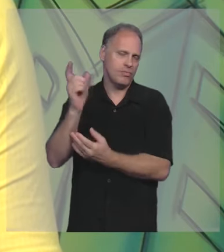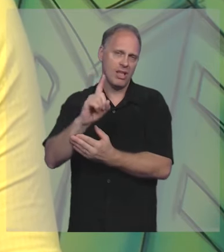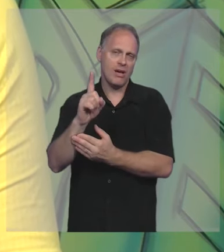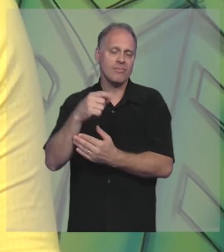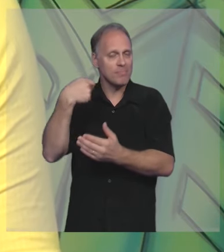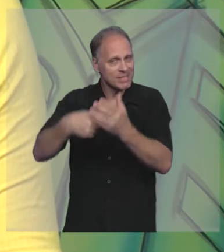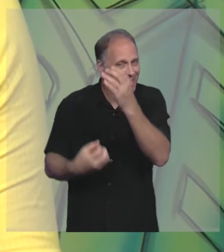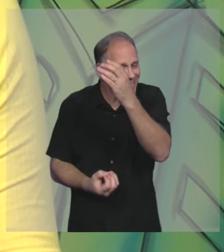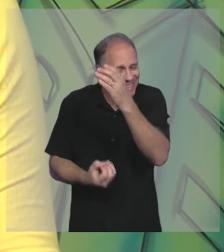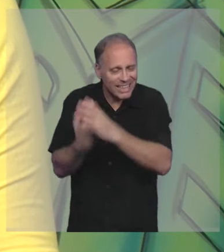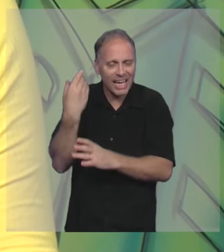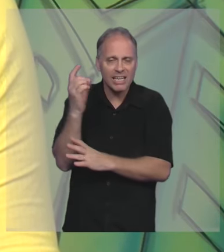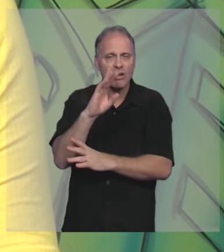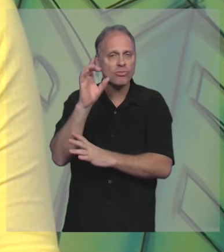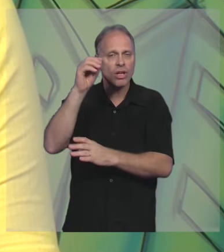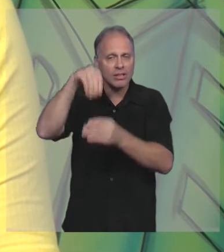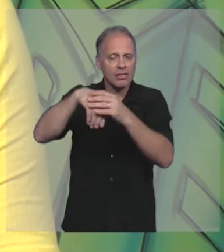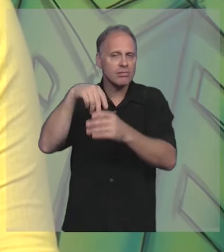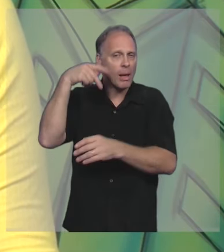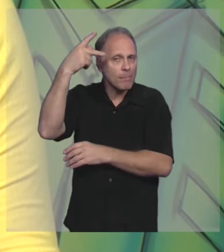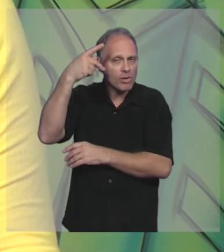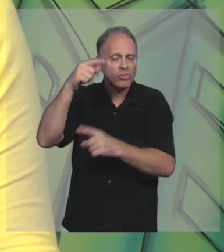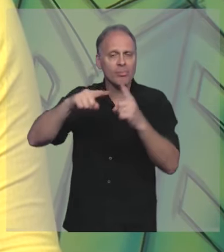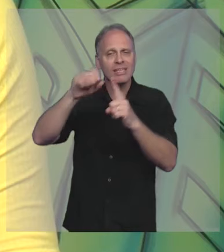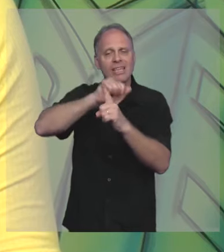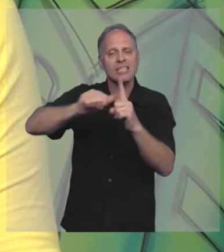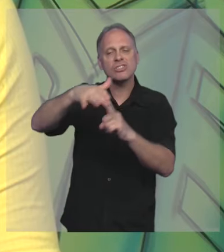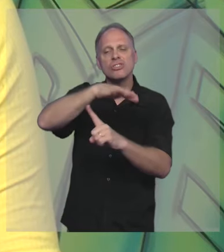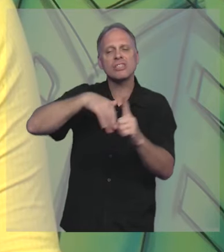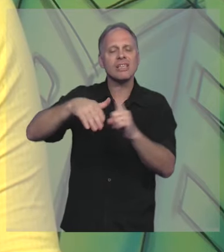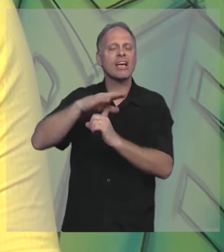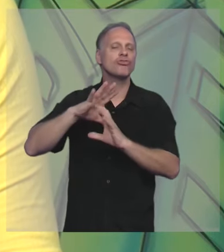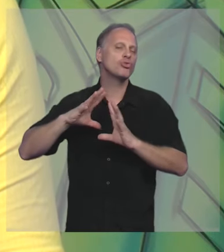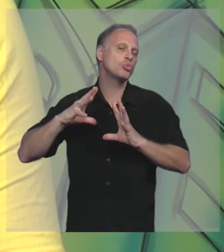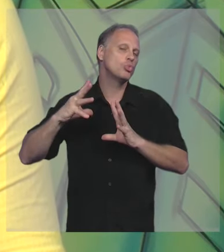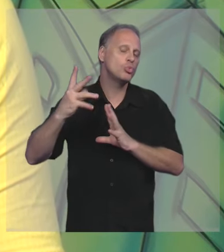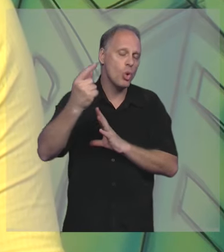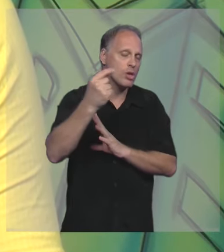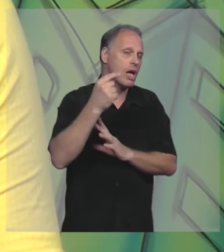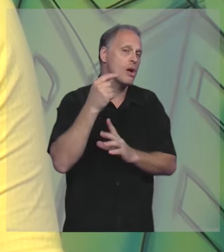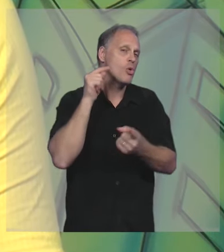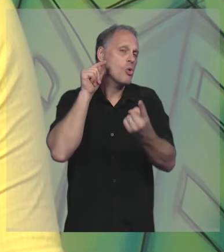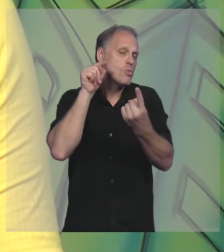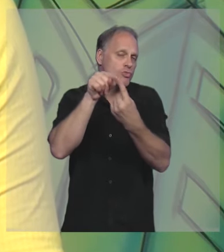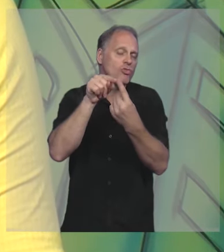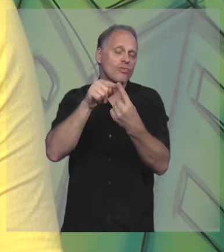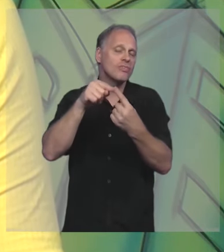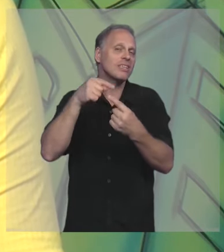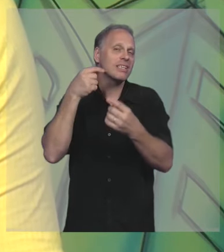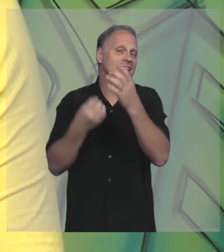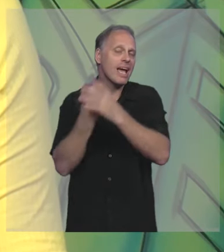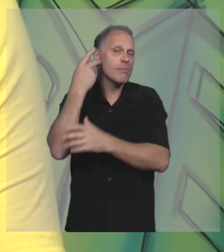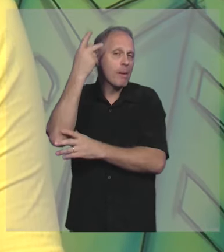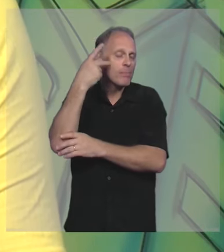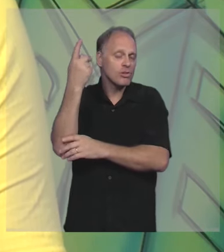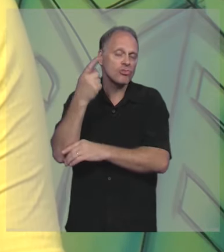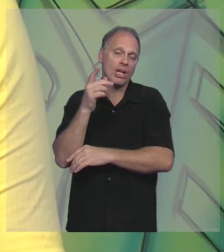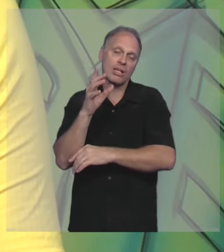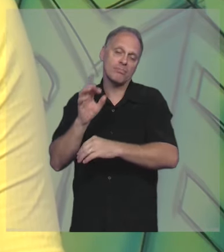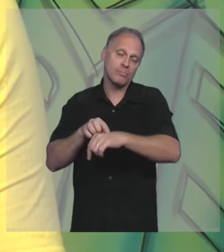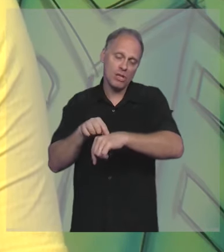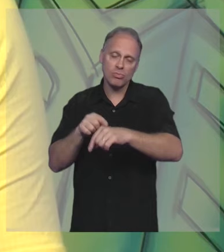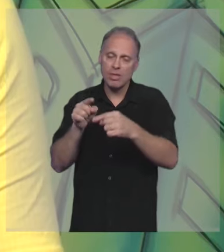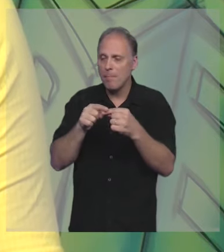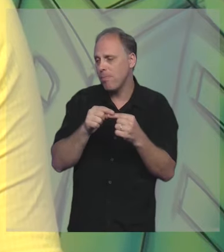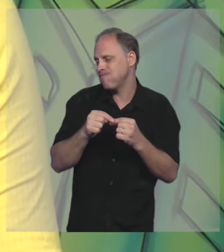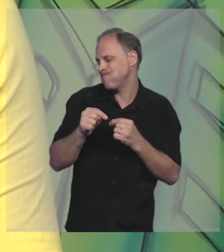precisa criar, não apenas na política, mas na sociedade toda, né, uma perspectiva de criar uma política de longo